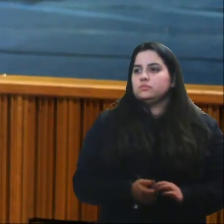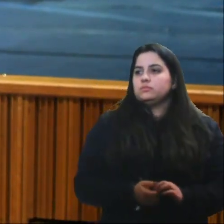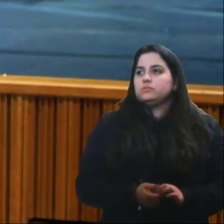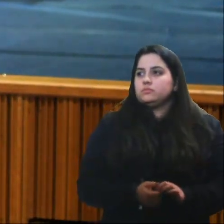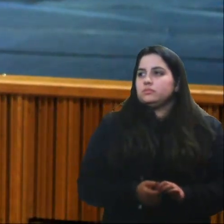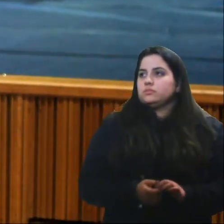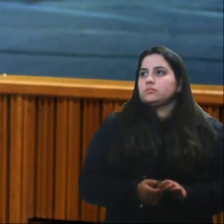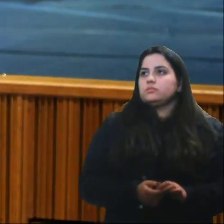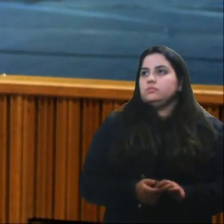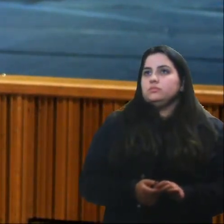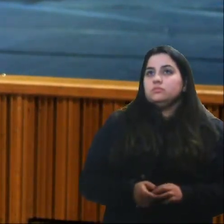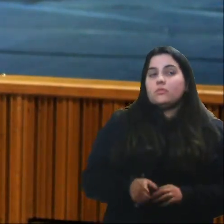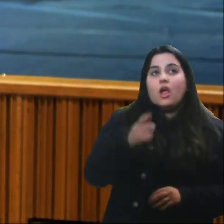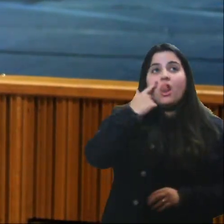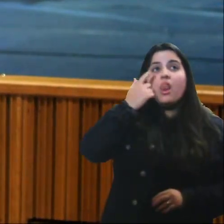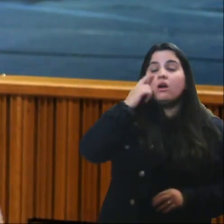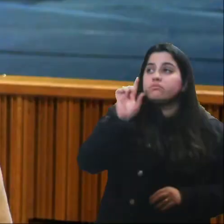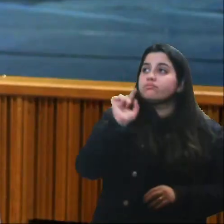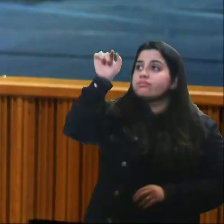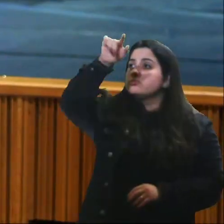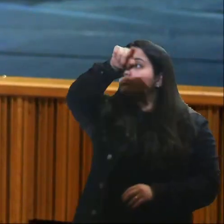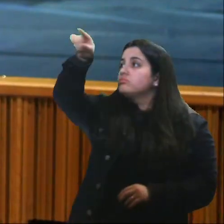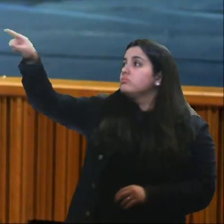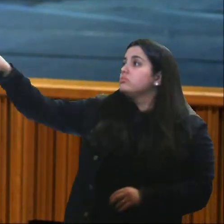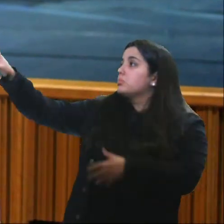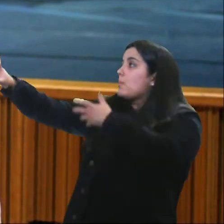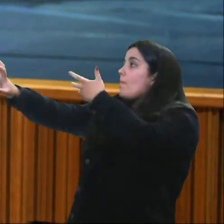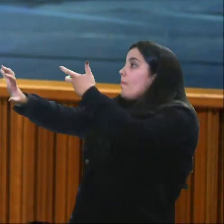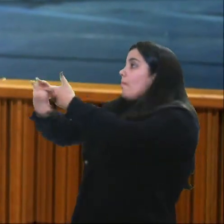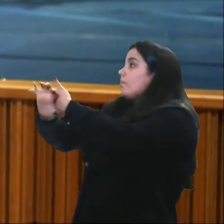A galeria está vazia.